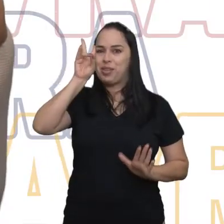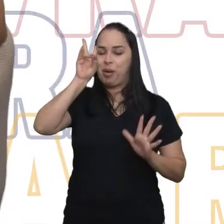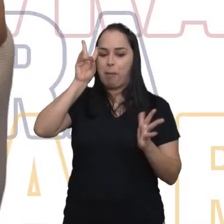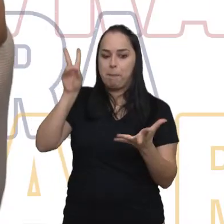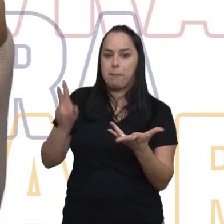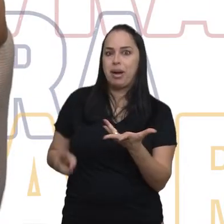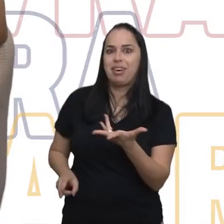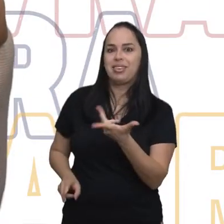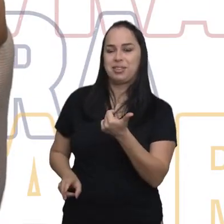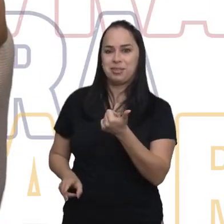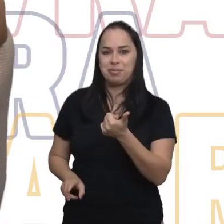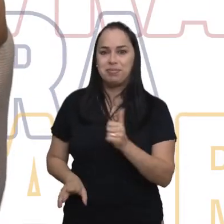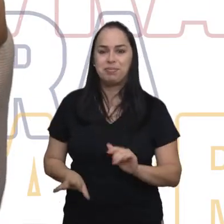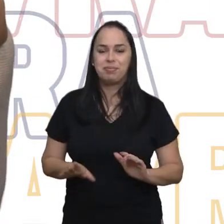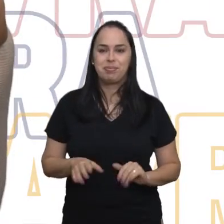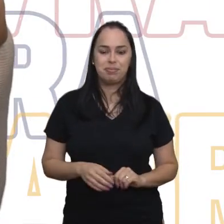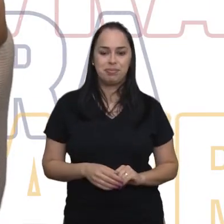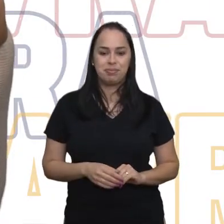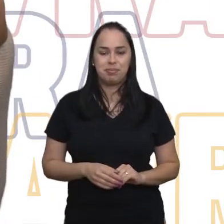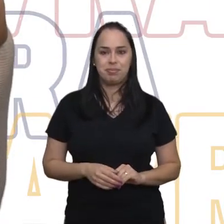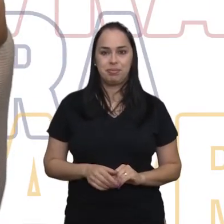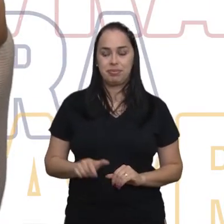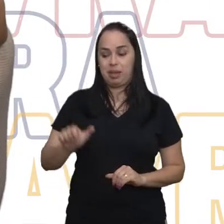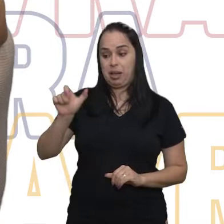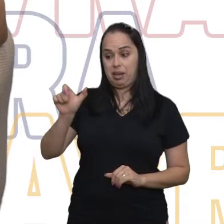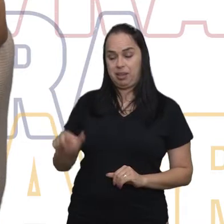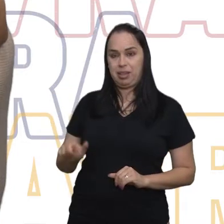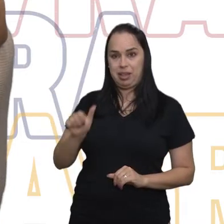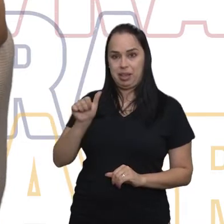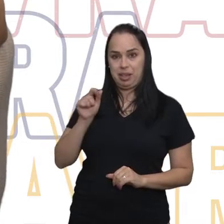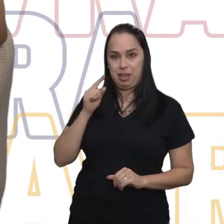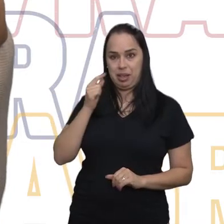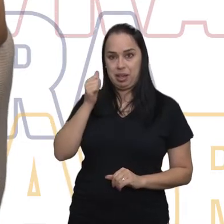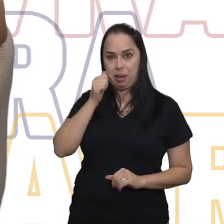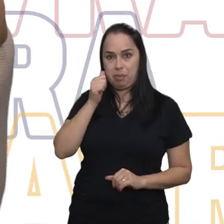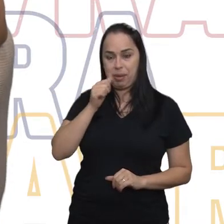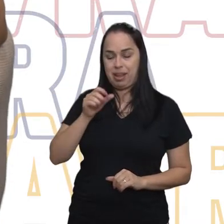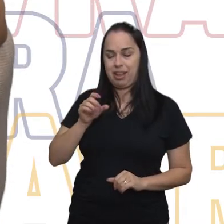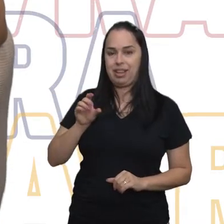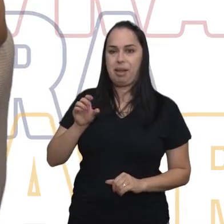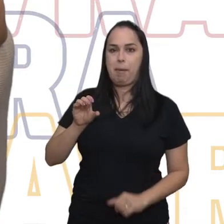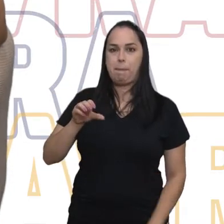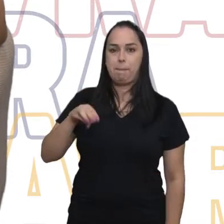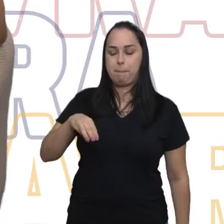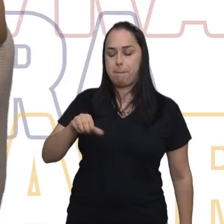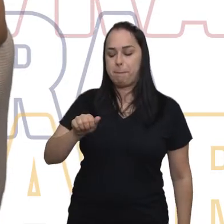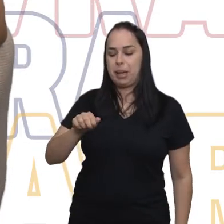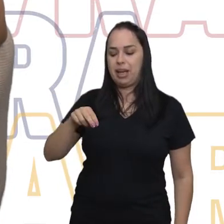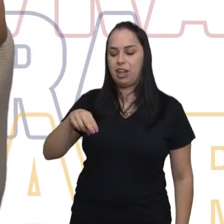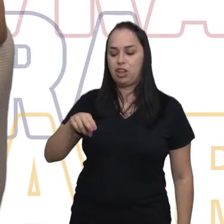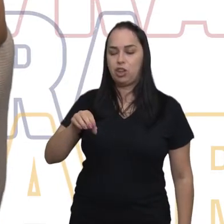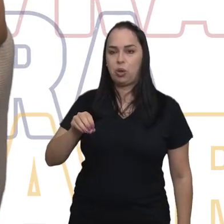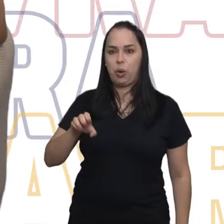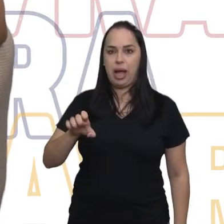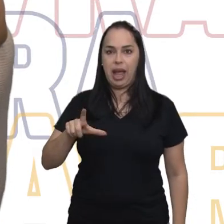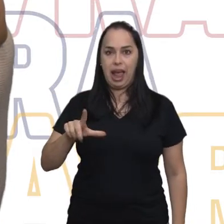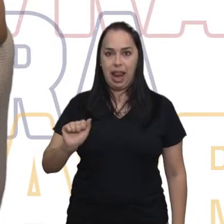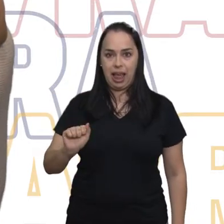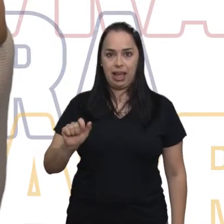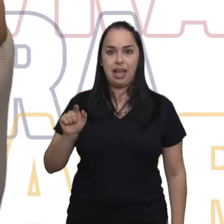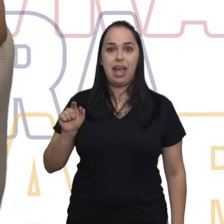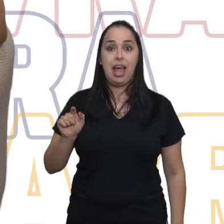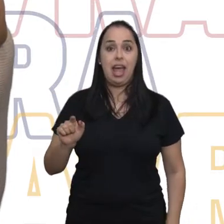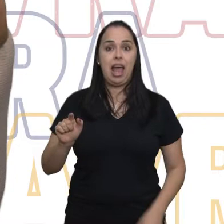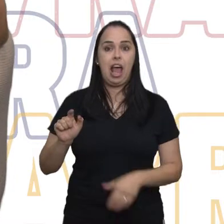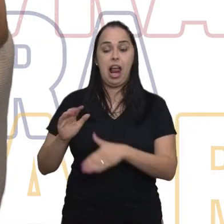Essa história é maravilhosa. A matriarca, Dona Manuela de Jesus,